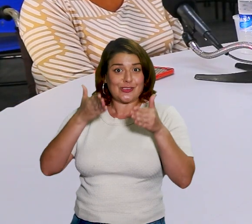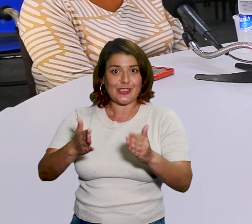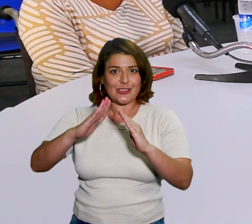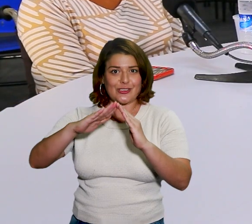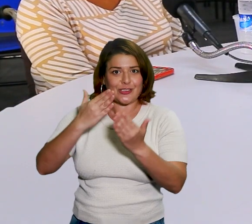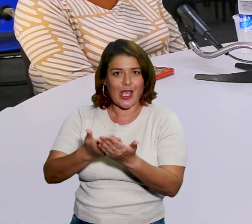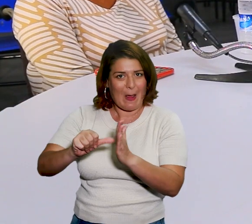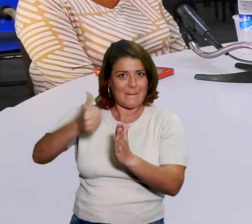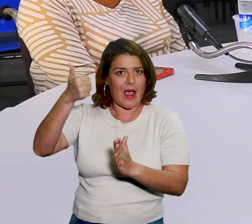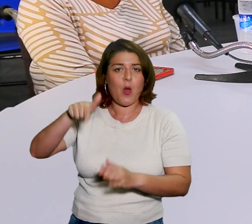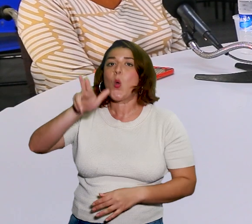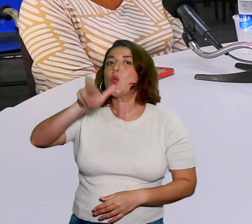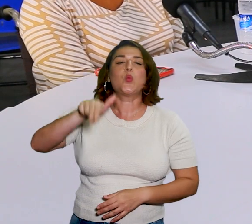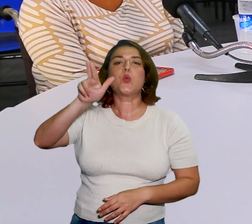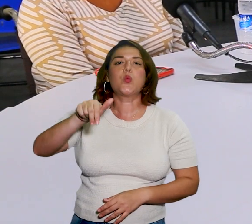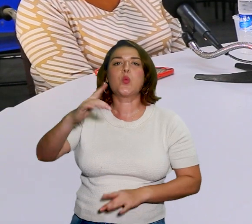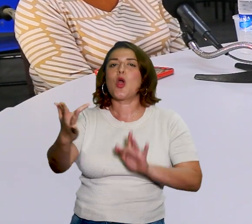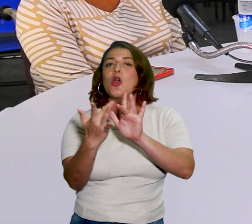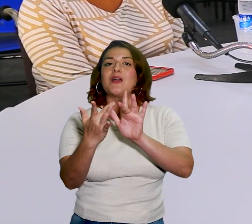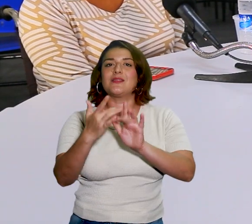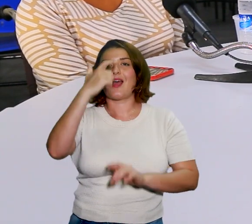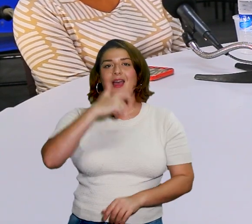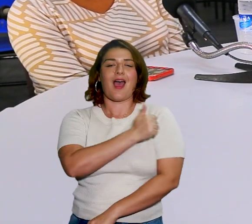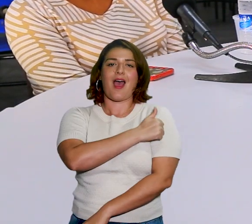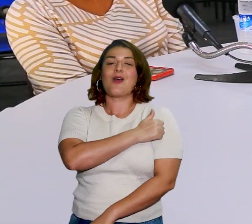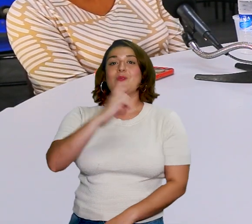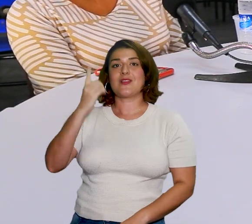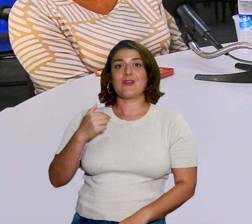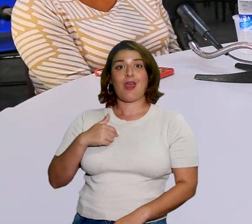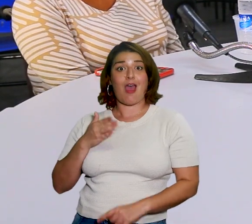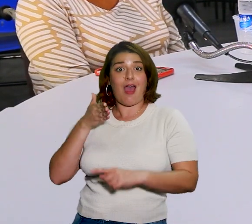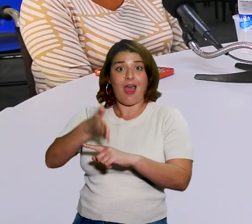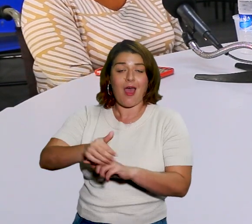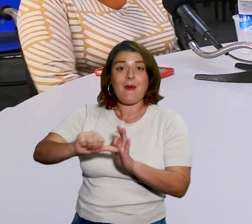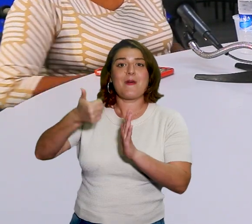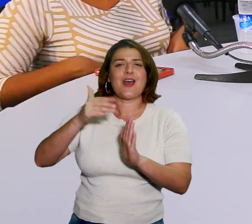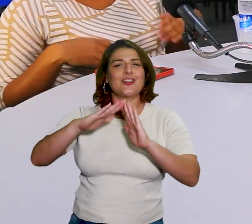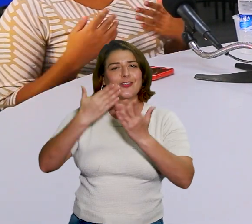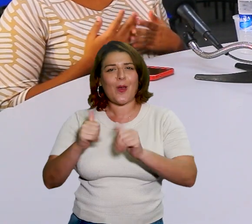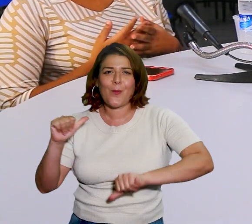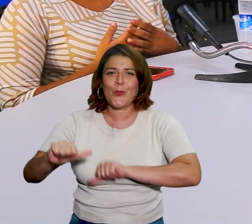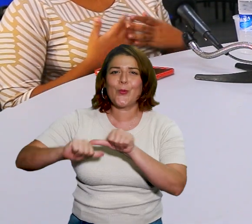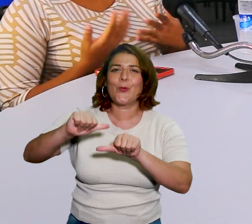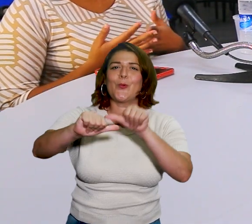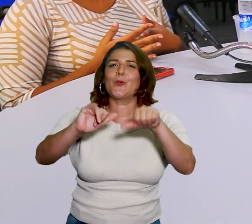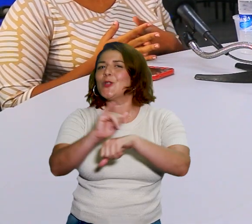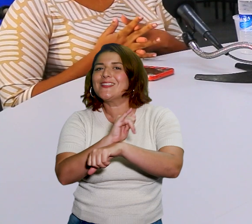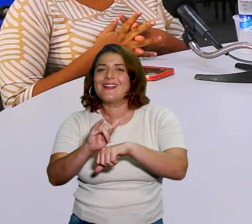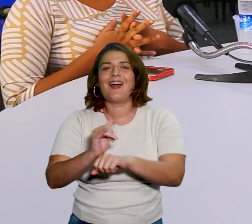que eu estudei, eles nunca tinham recebido um aluno com deficiência. Eu fui a primeira, então a escola teve que repensar